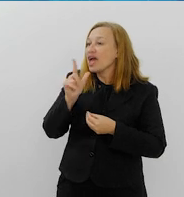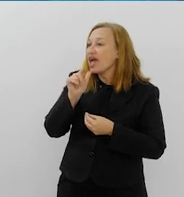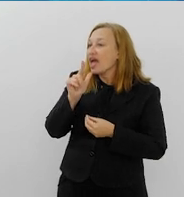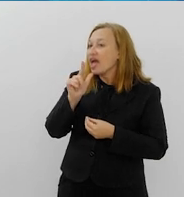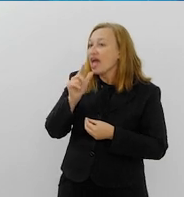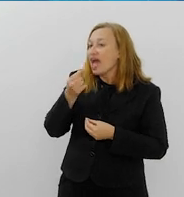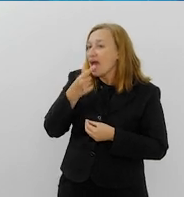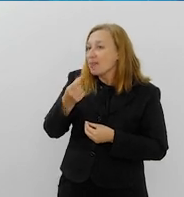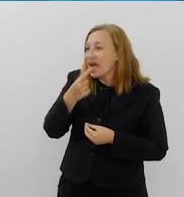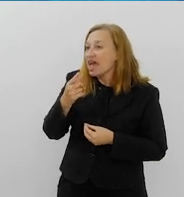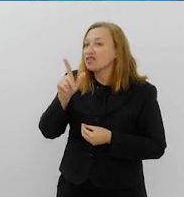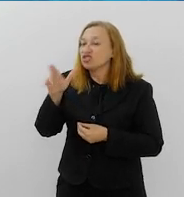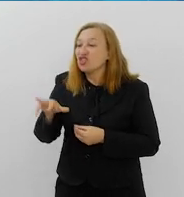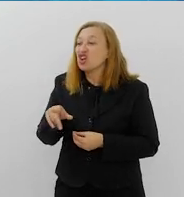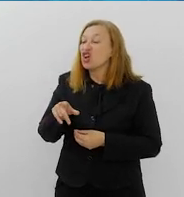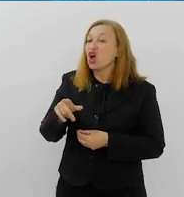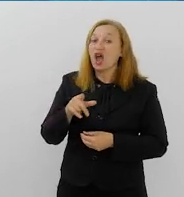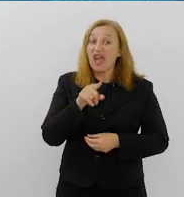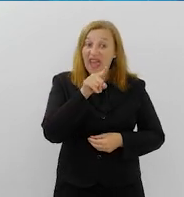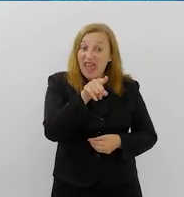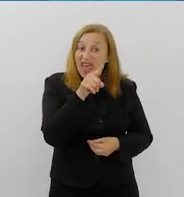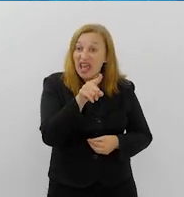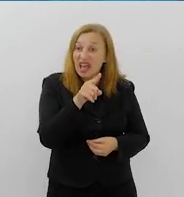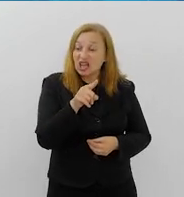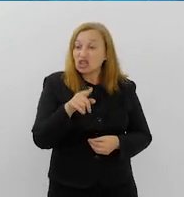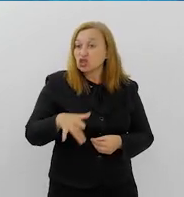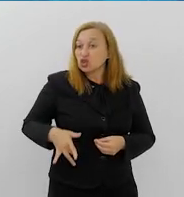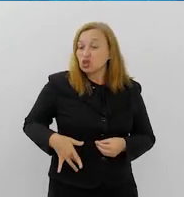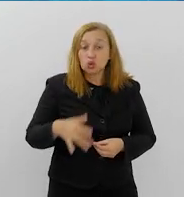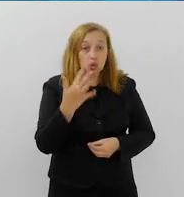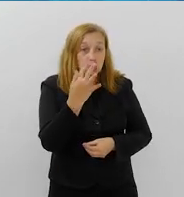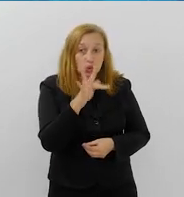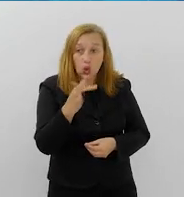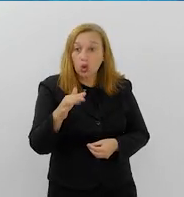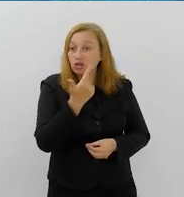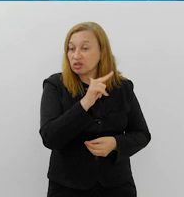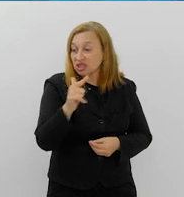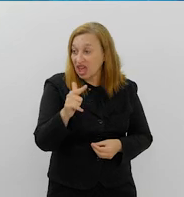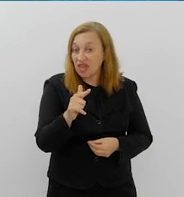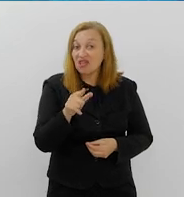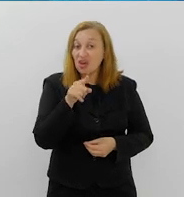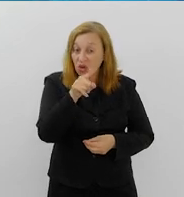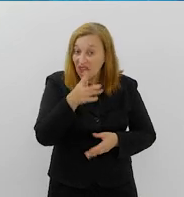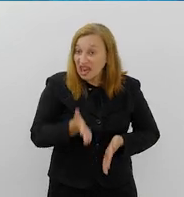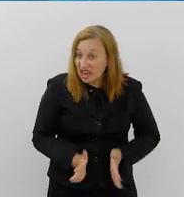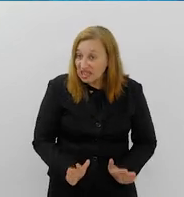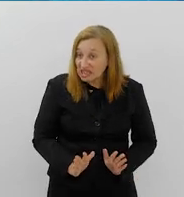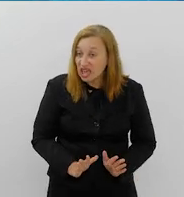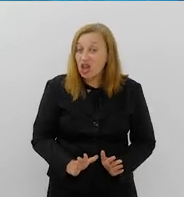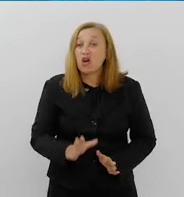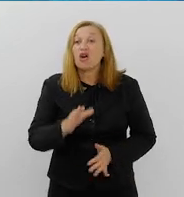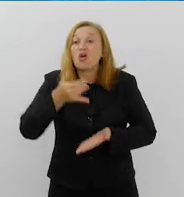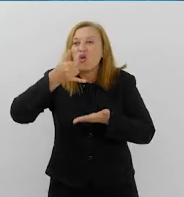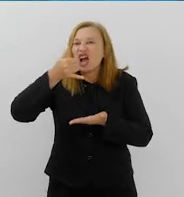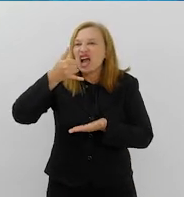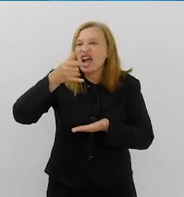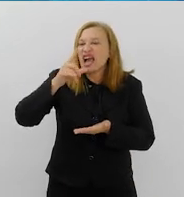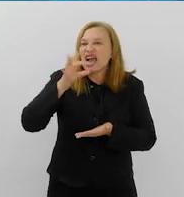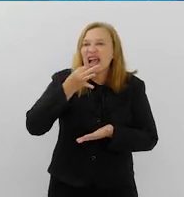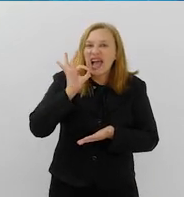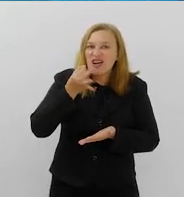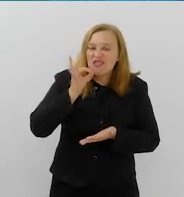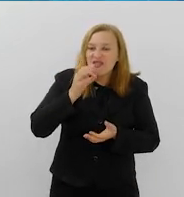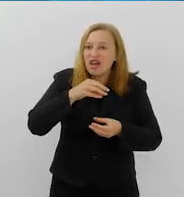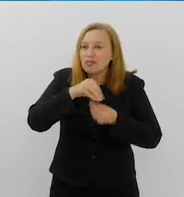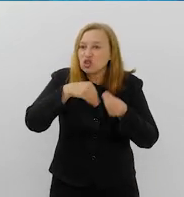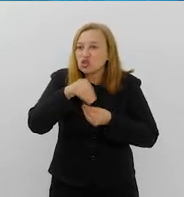né? Fulano não teve cólica, porque quando ele nasceu, minha filha, quando nasceu seu filho, você dá um café com azeite lá na maternidade